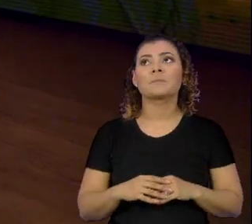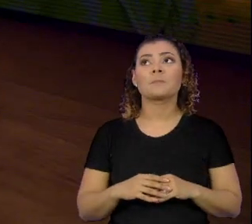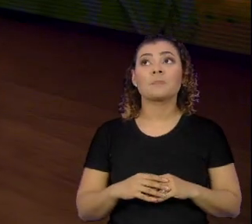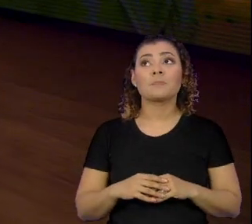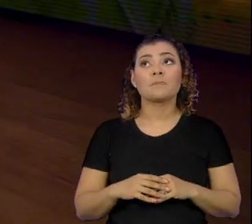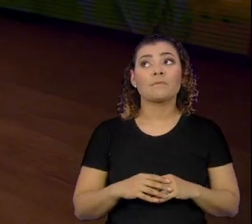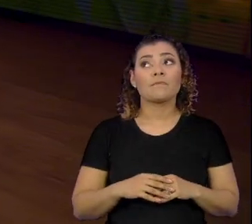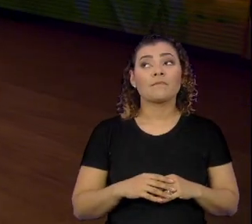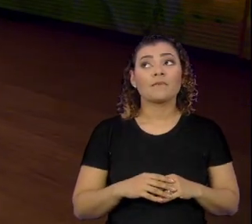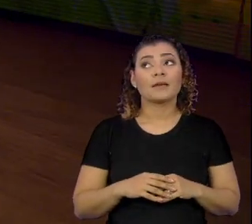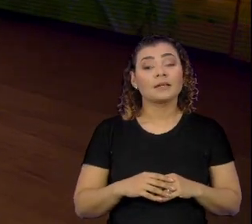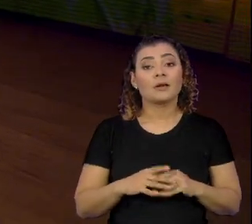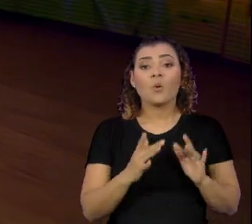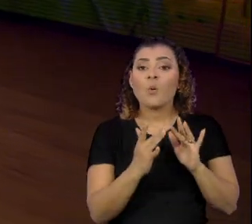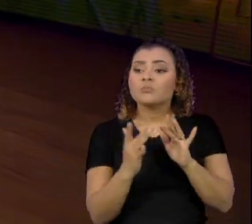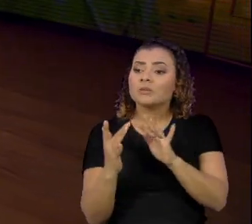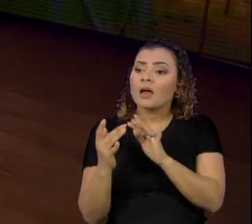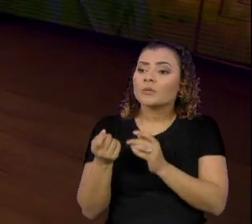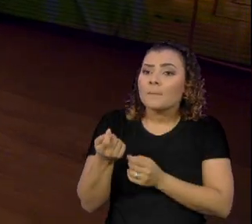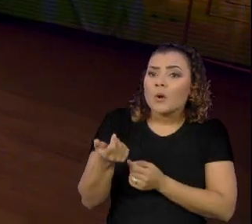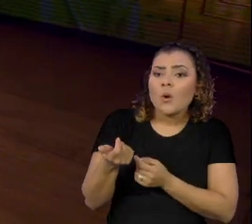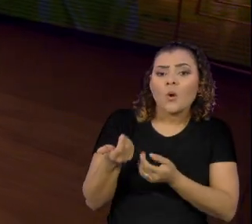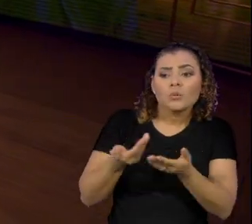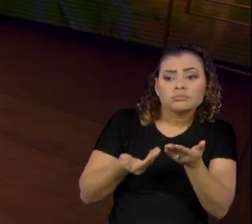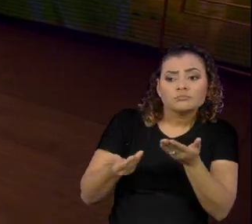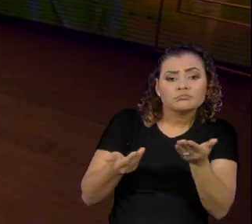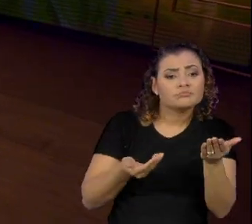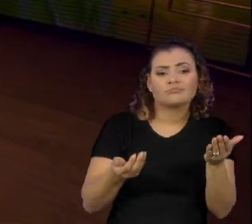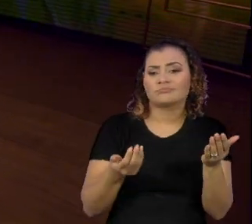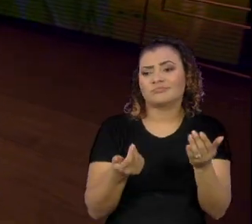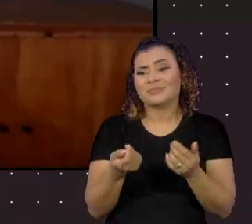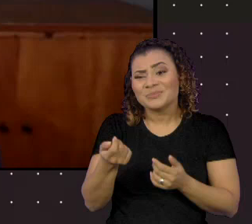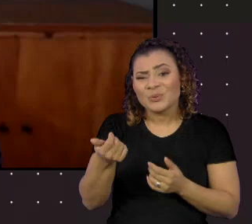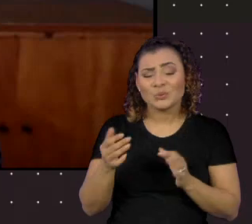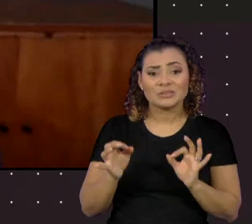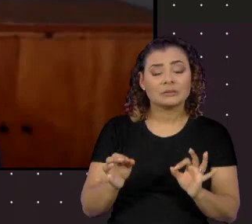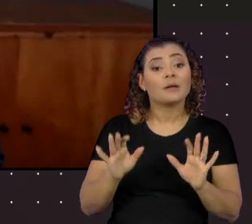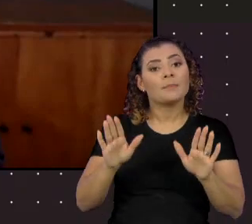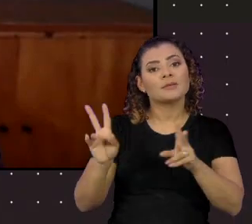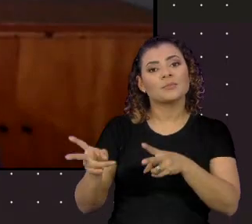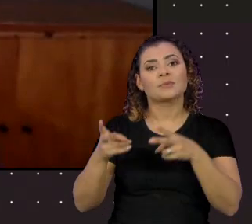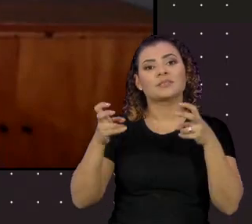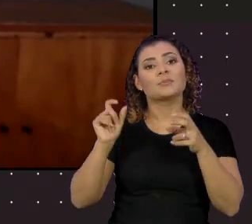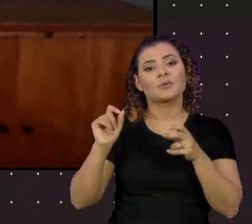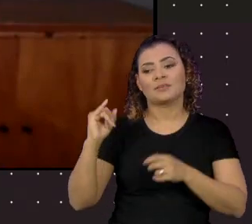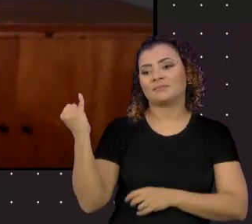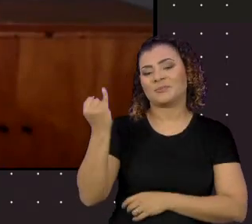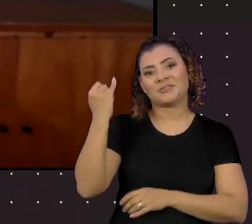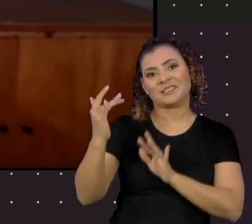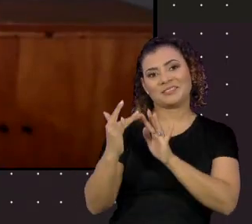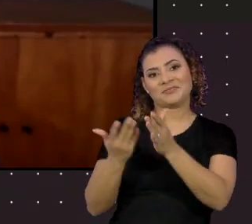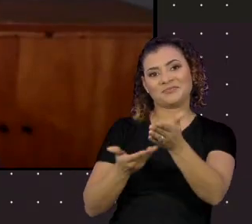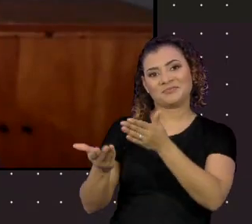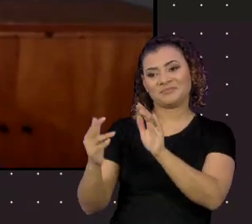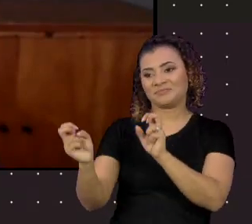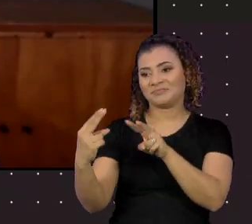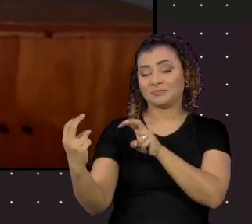com tão pouco contato com o outro me fez ver como é importante esse contato. Assim, eu lembro que eu